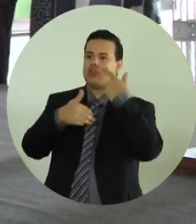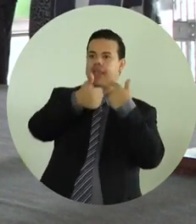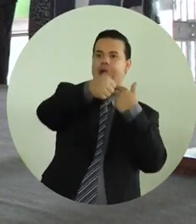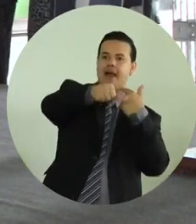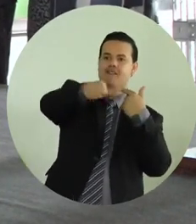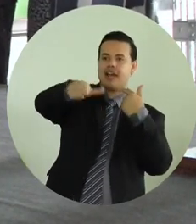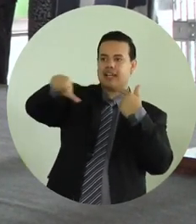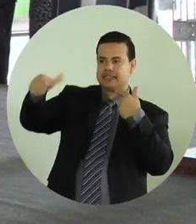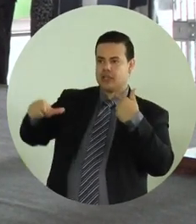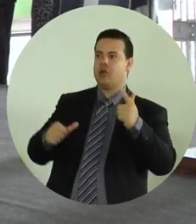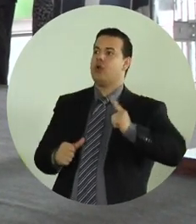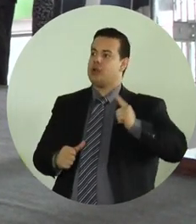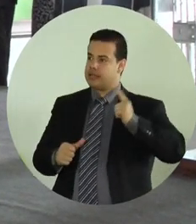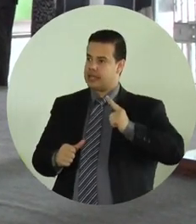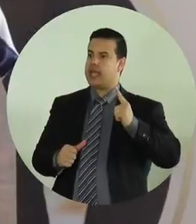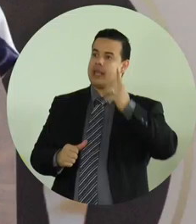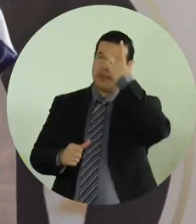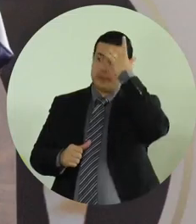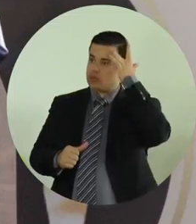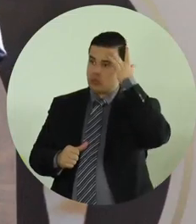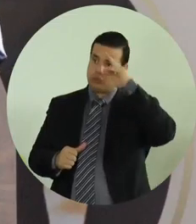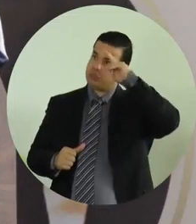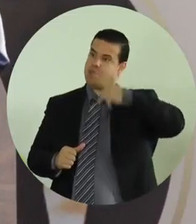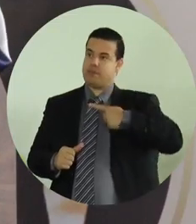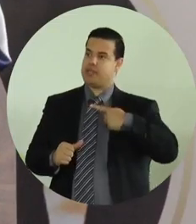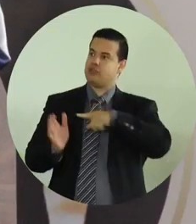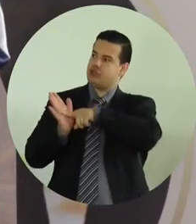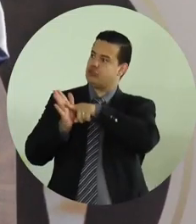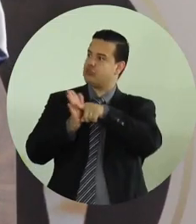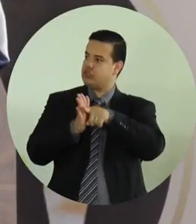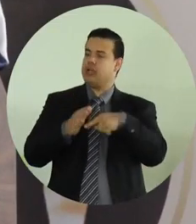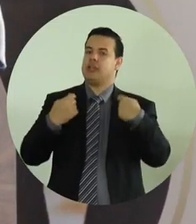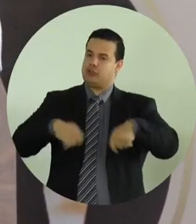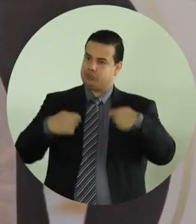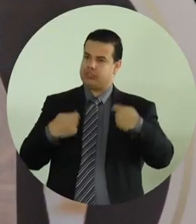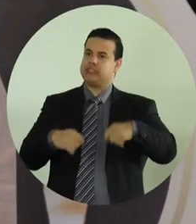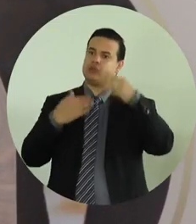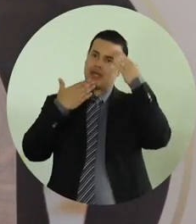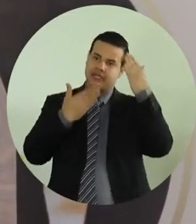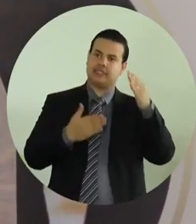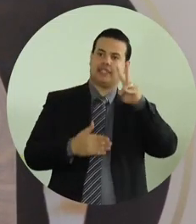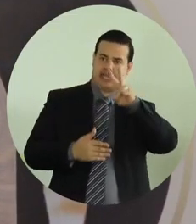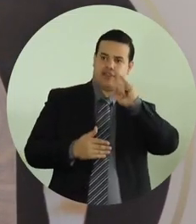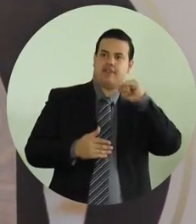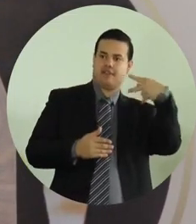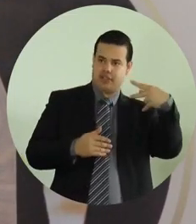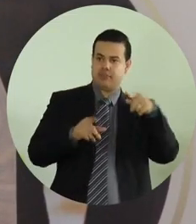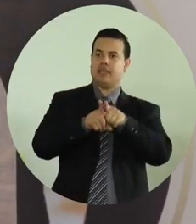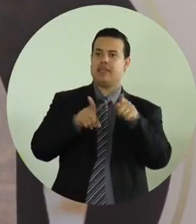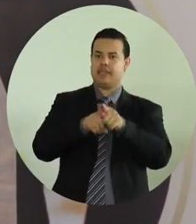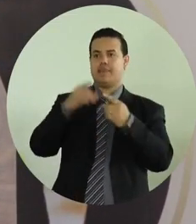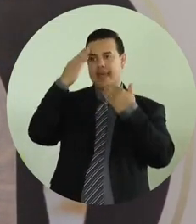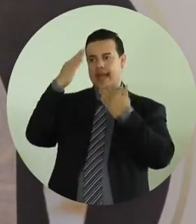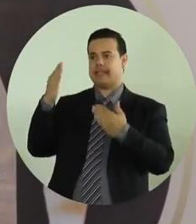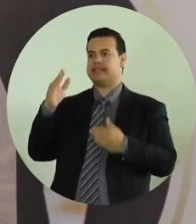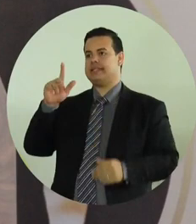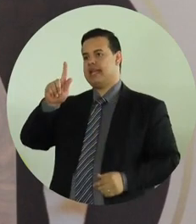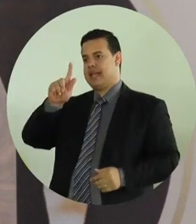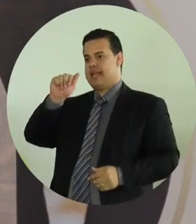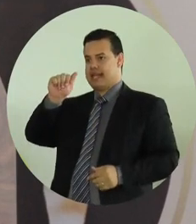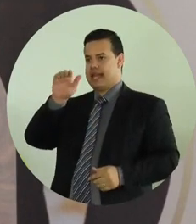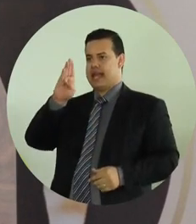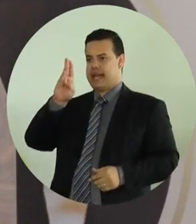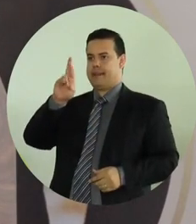feito por consultores independentes. Eu preciso agradecer novamente à FIP, mas eu preciso agradecer a Gabriela,